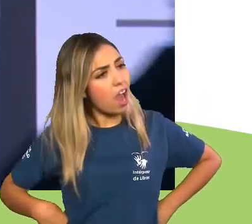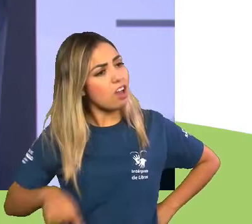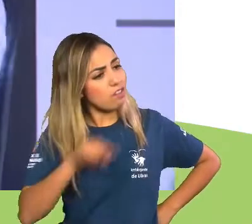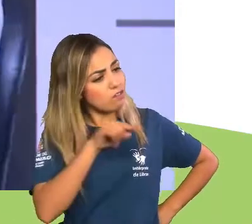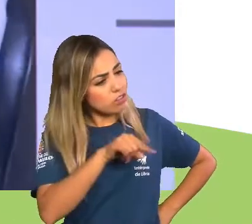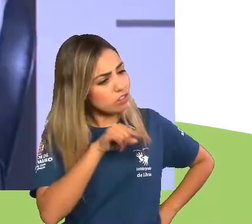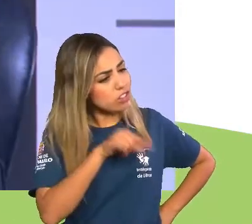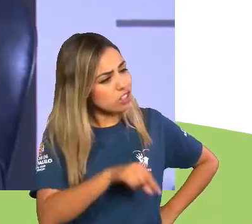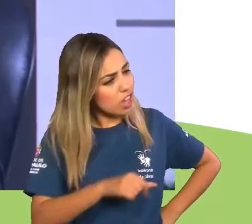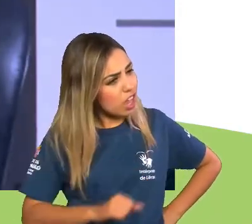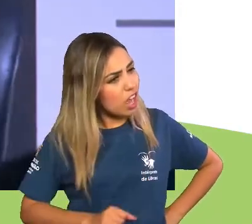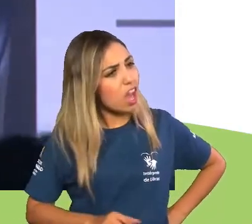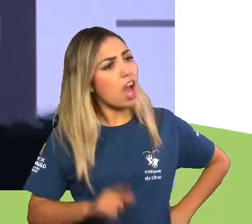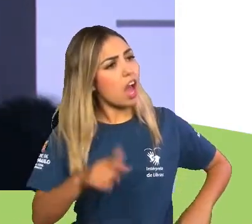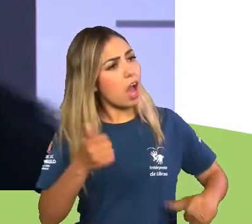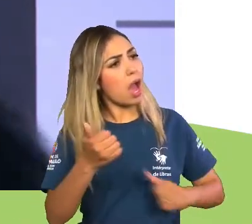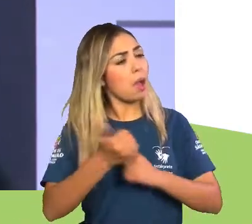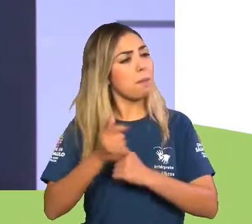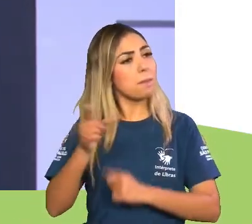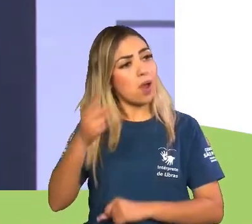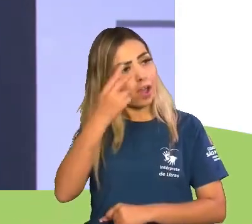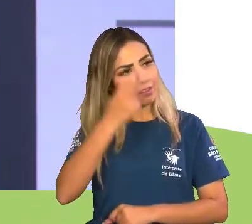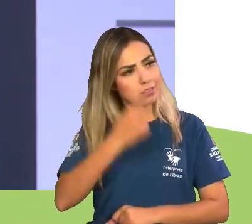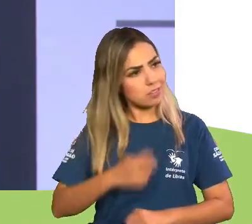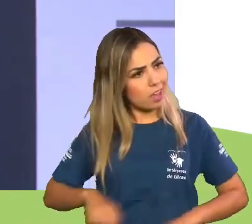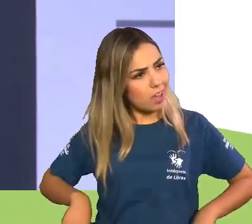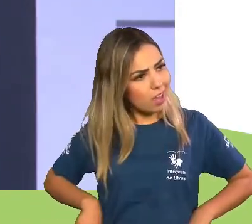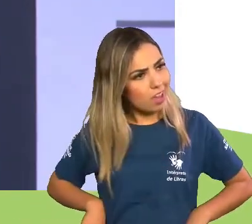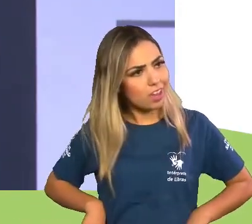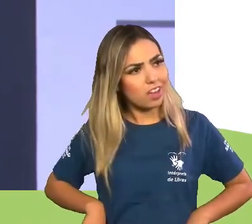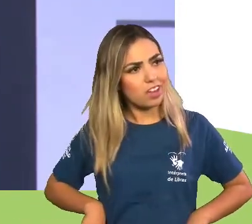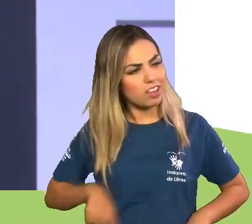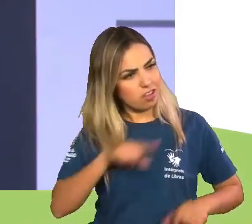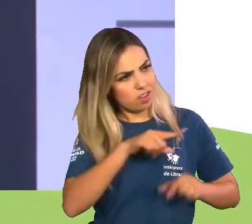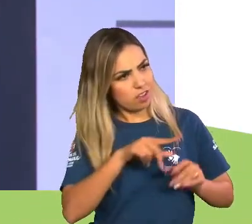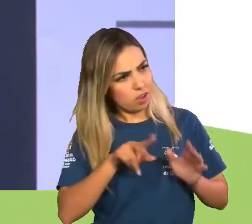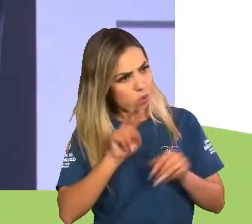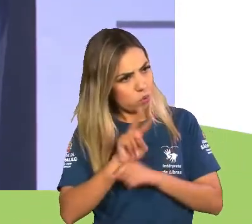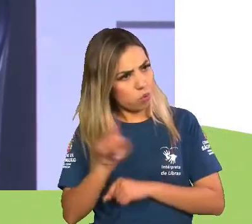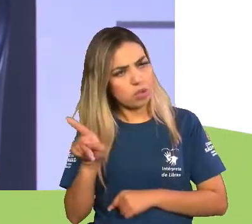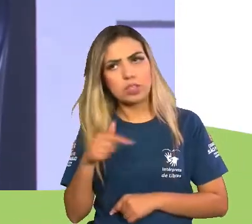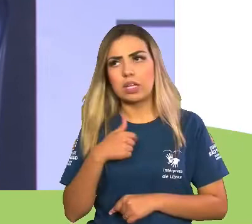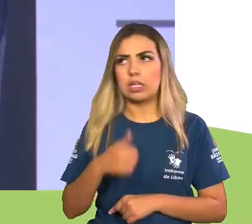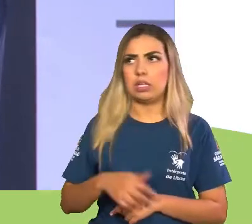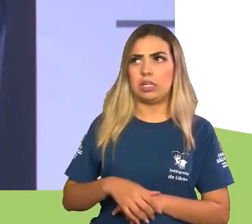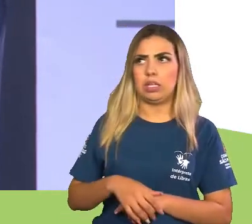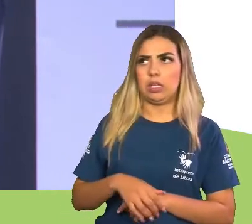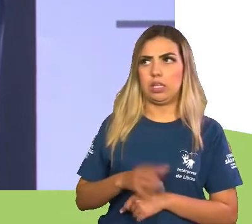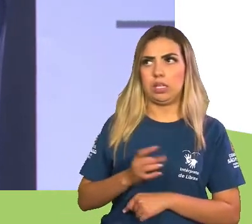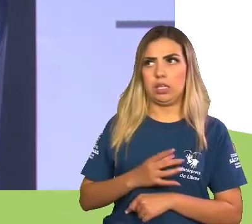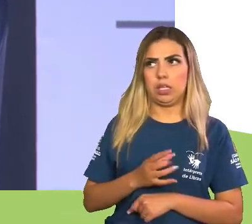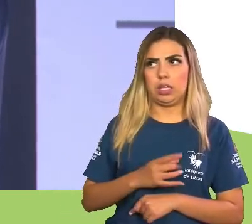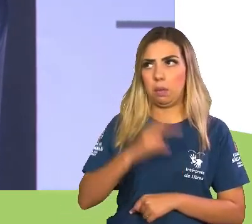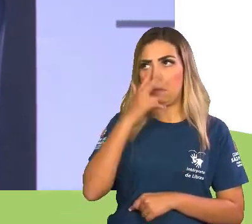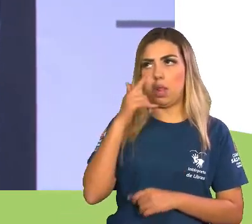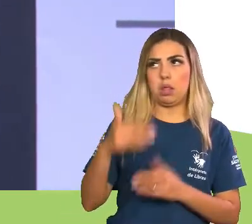é monitor dos deficientes visuais. Aí eu disse... Não, eu fiquei todo com medo, porque era uma bronca de professor.